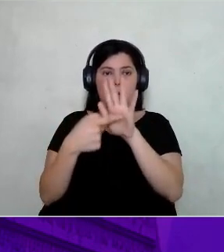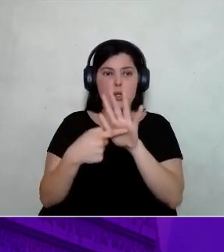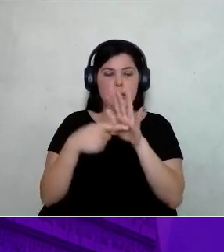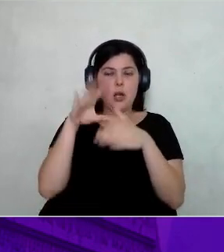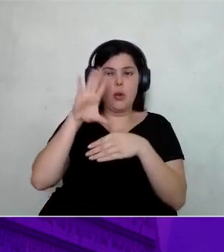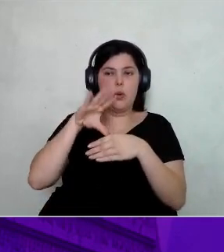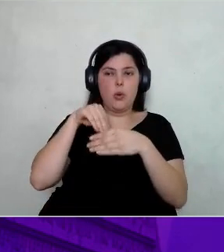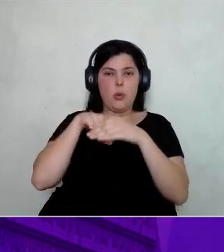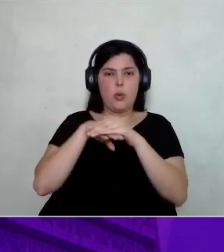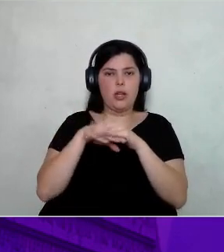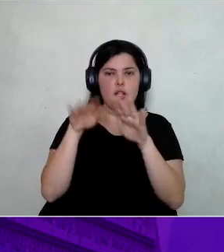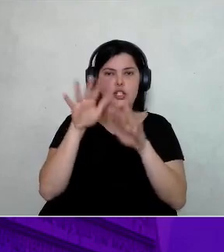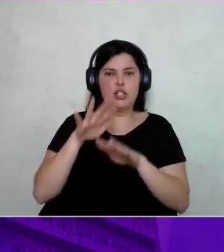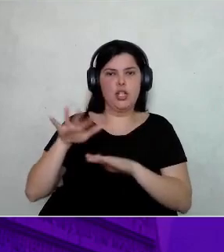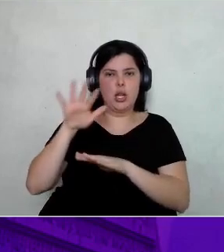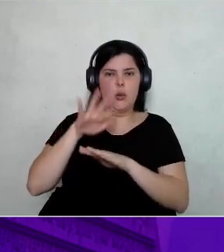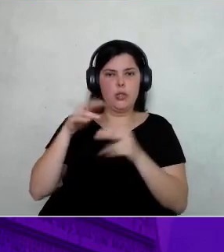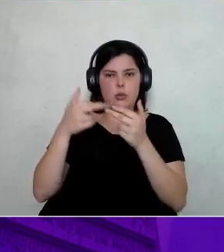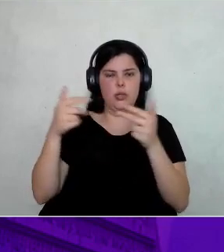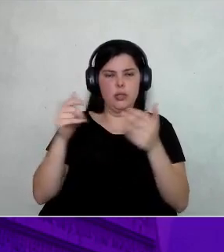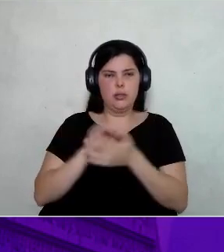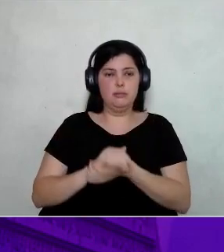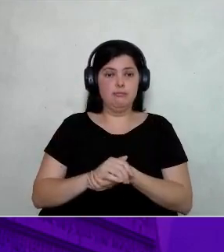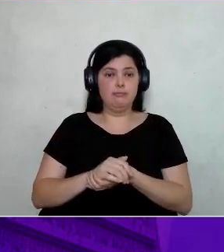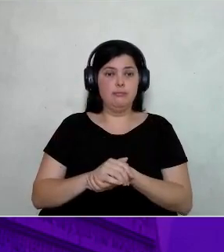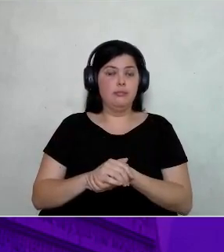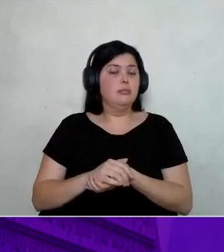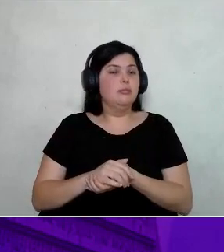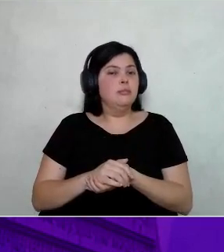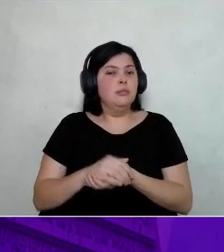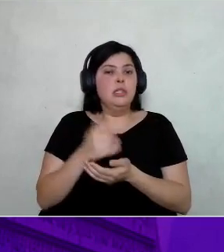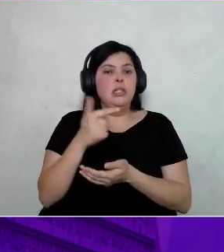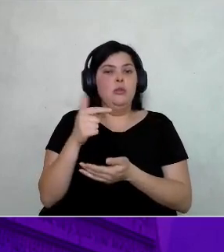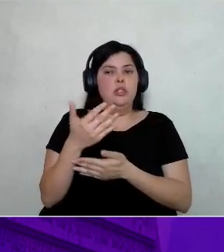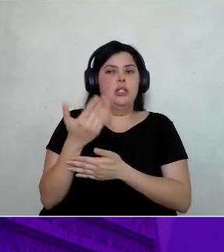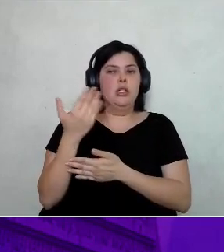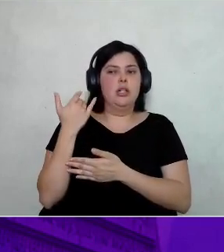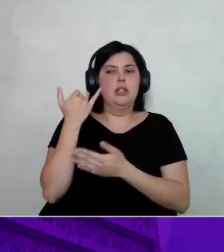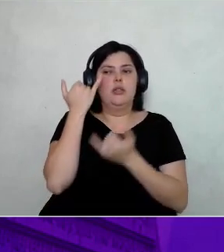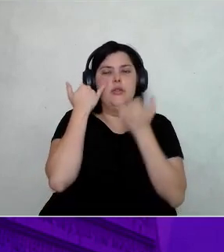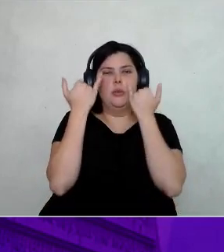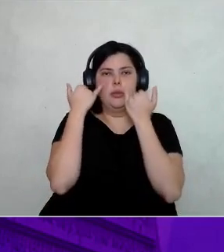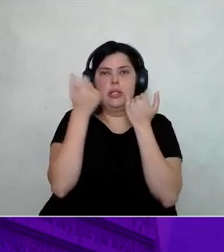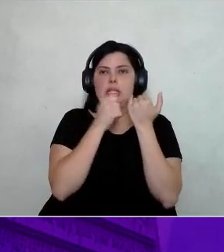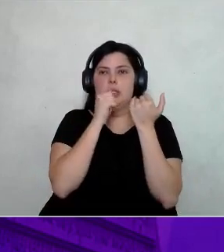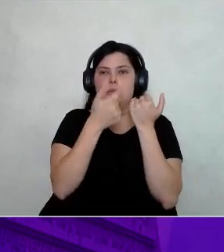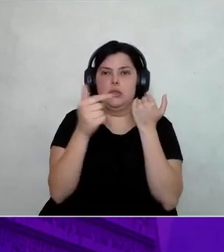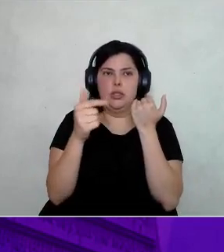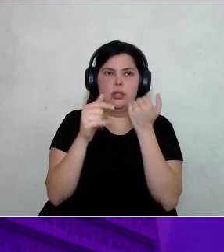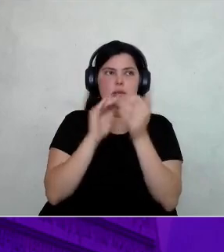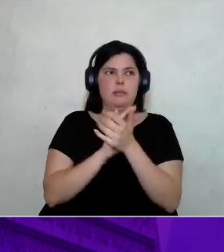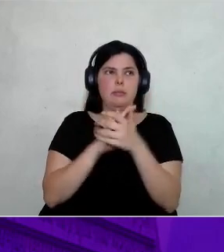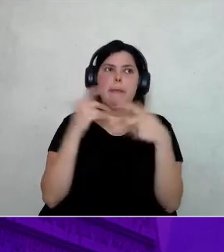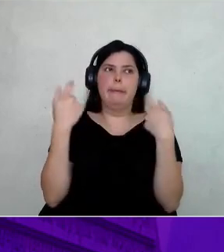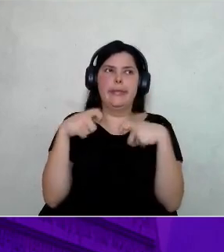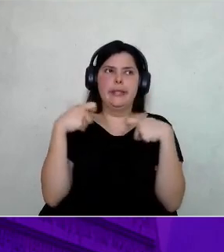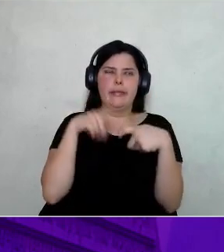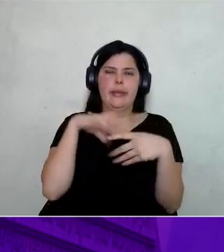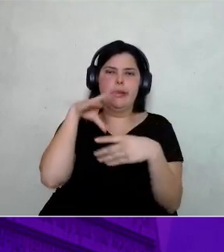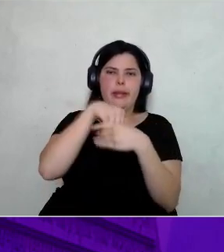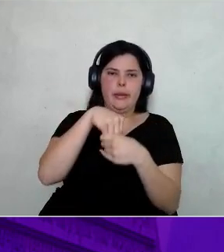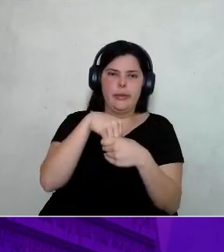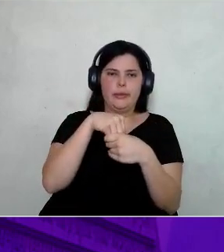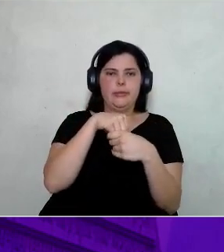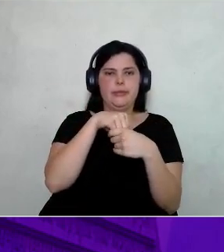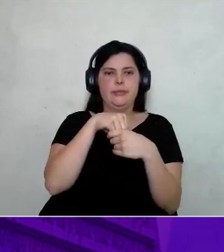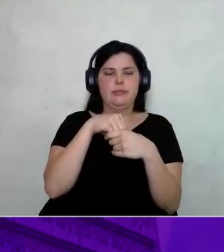geral. Então, o que não tinha antes informação, deveria ter. Vamos lá. Está indo ali